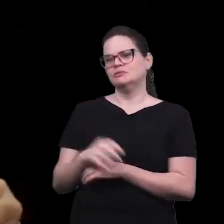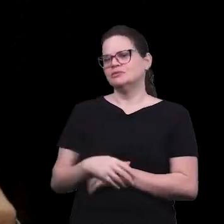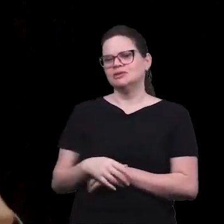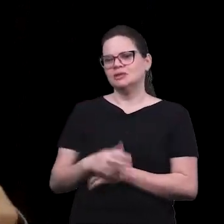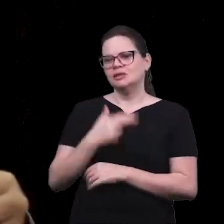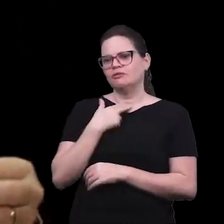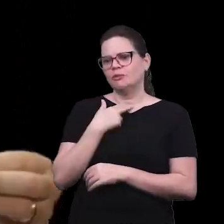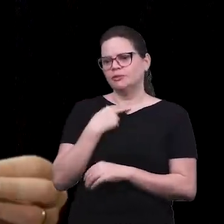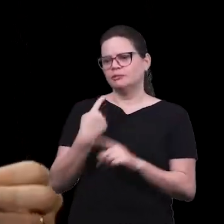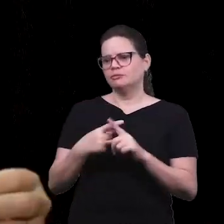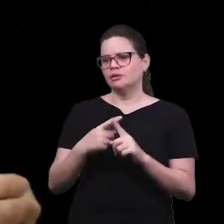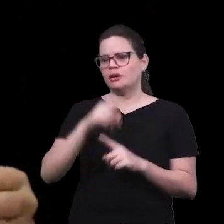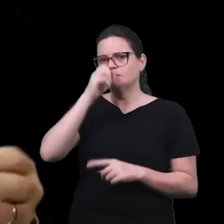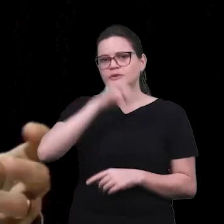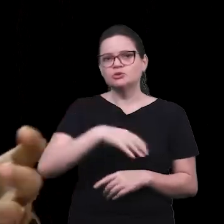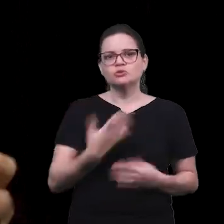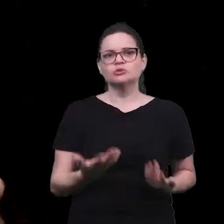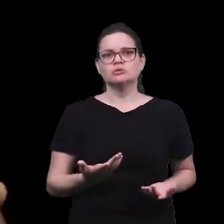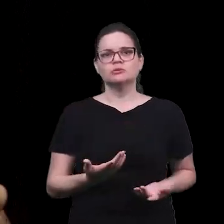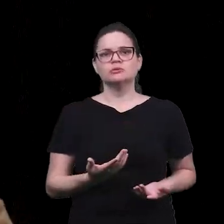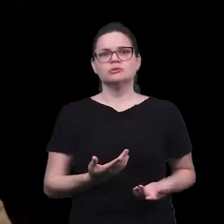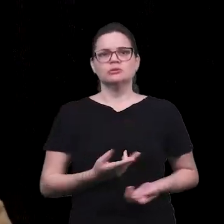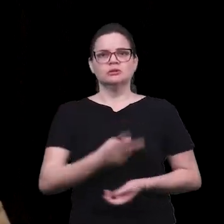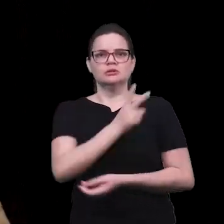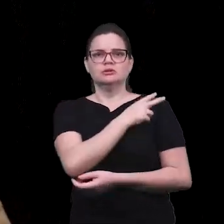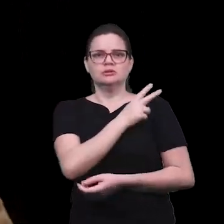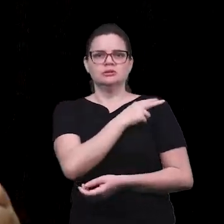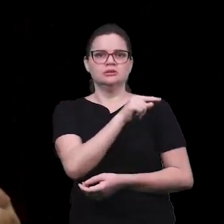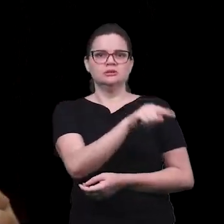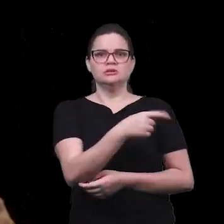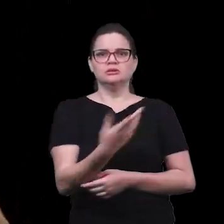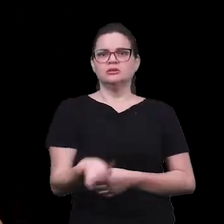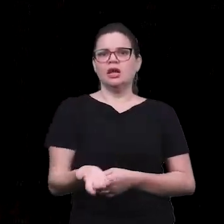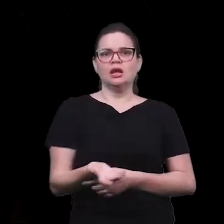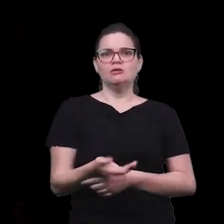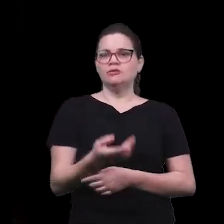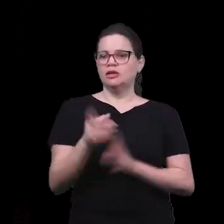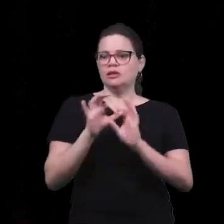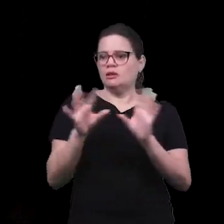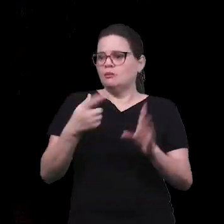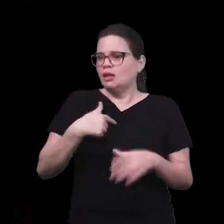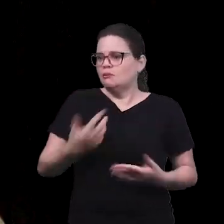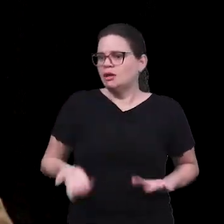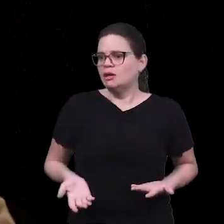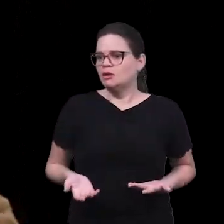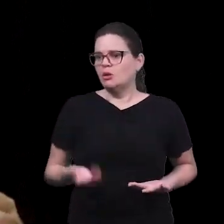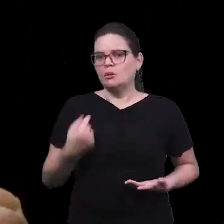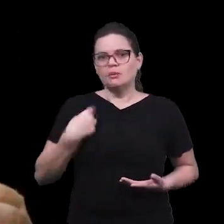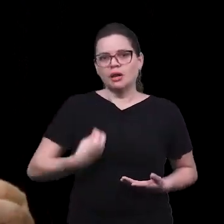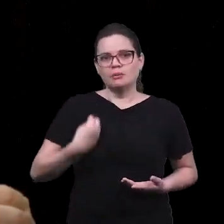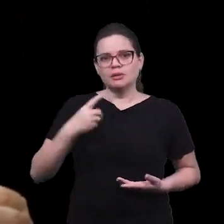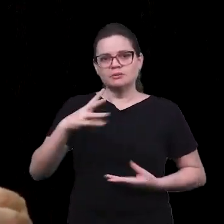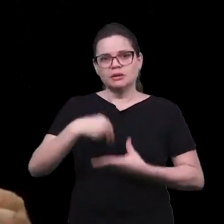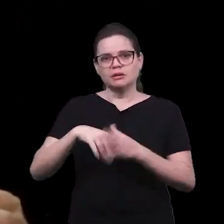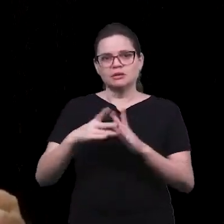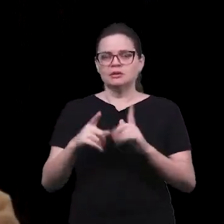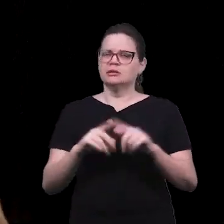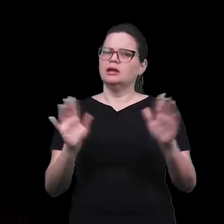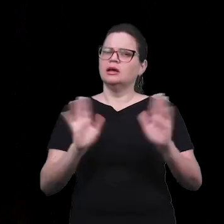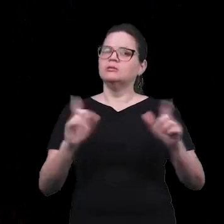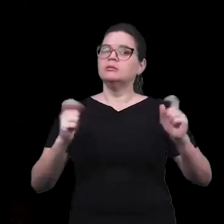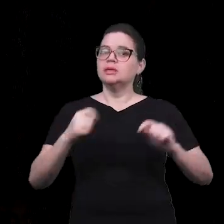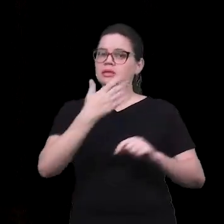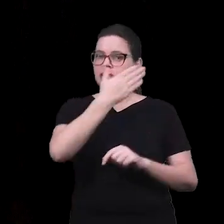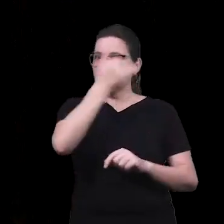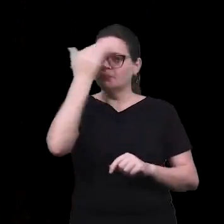absurdo o meu chefe, que não tem uma experiência com o Senhor, não ter me liberado para estar na igreja. Então precisa ter muito essa questão